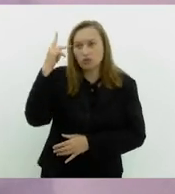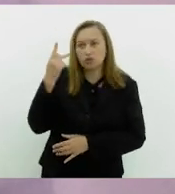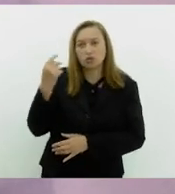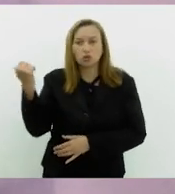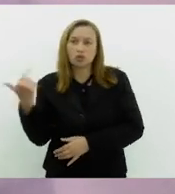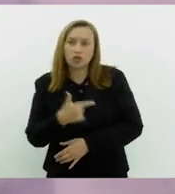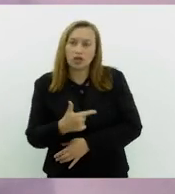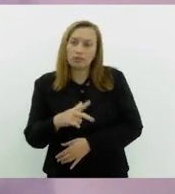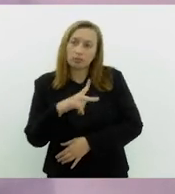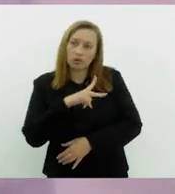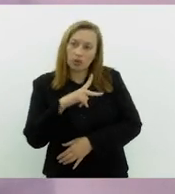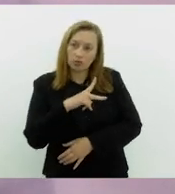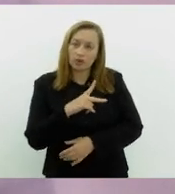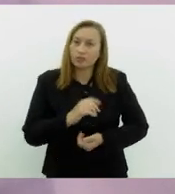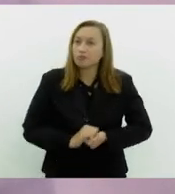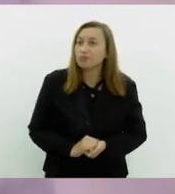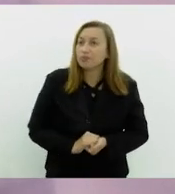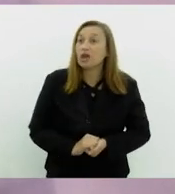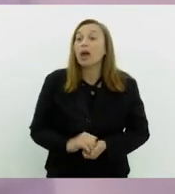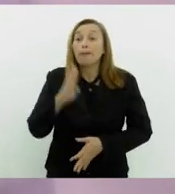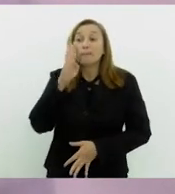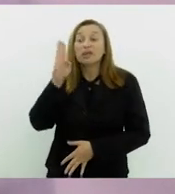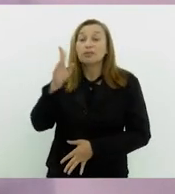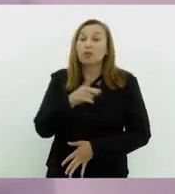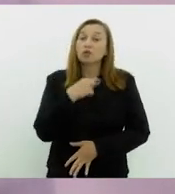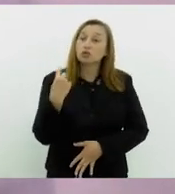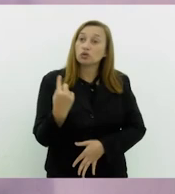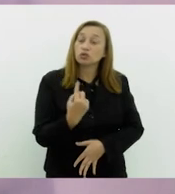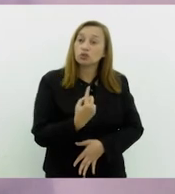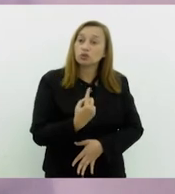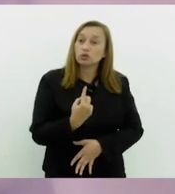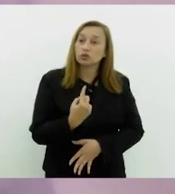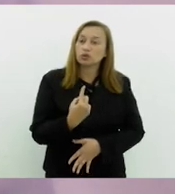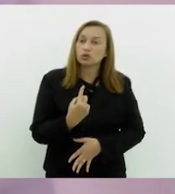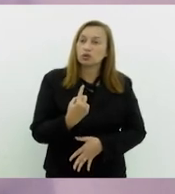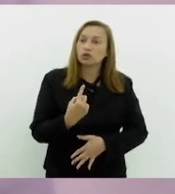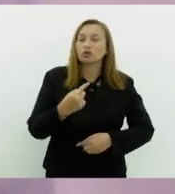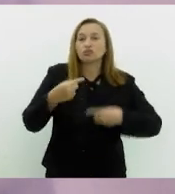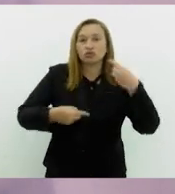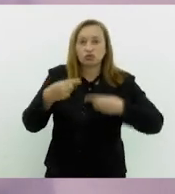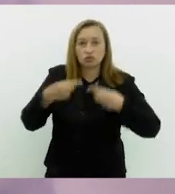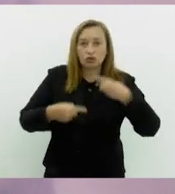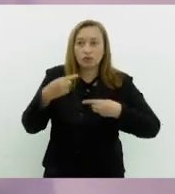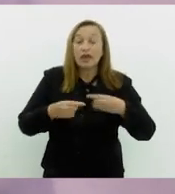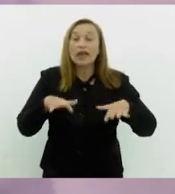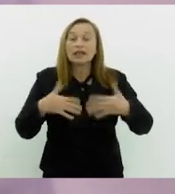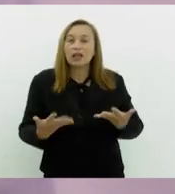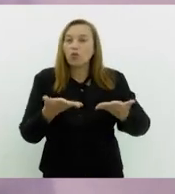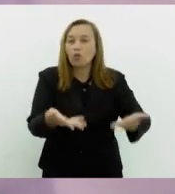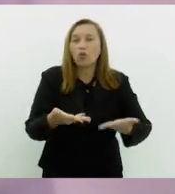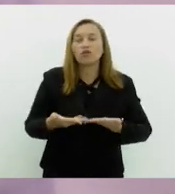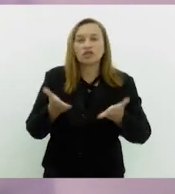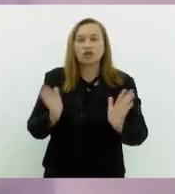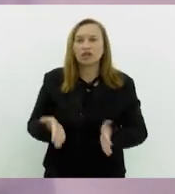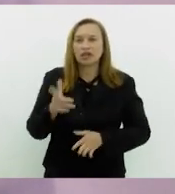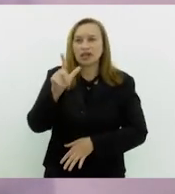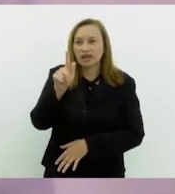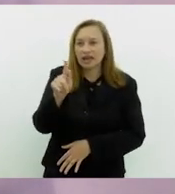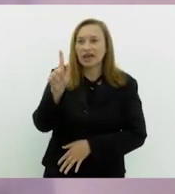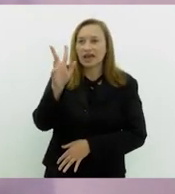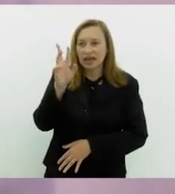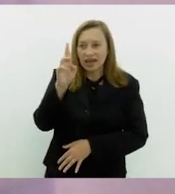Então, isso é fundamental que esteja no nosso escopo de debate. Então, eu convido agora a senhora